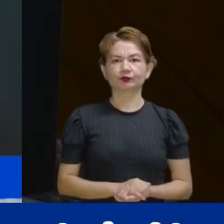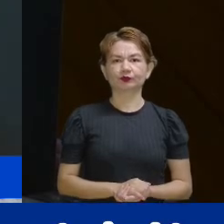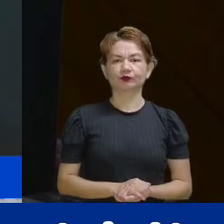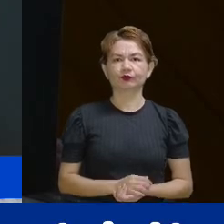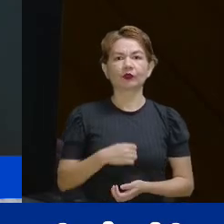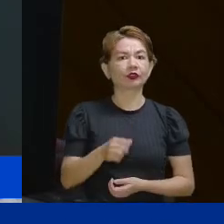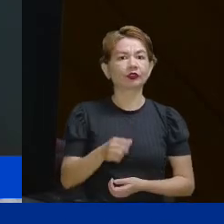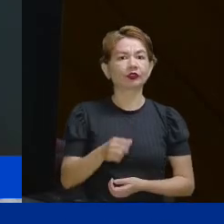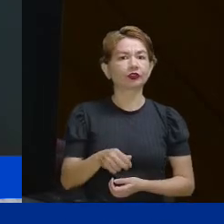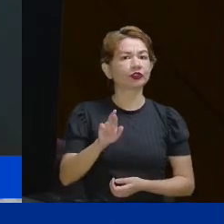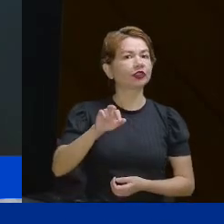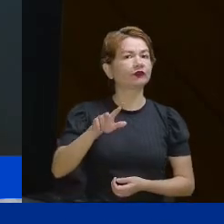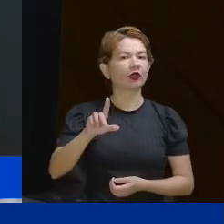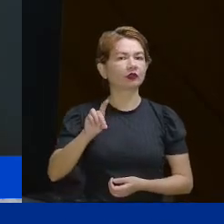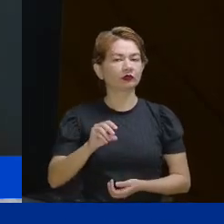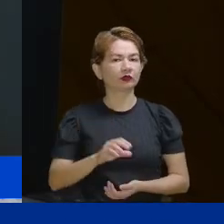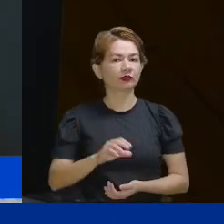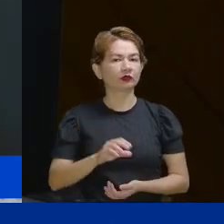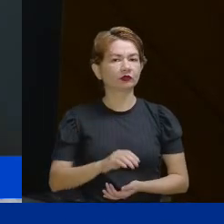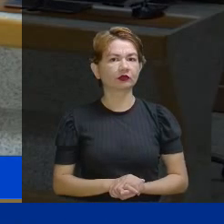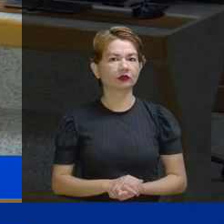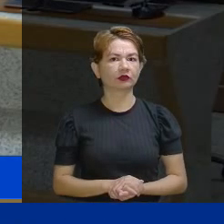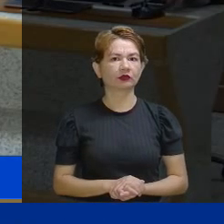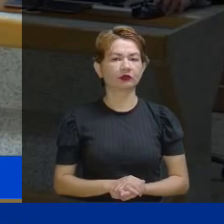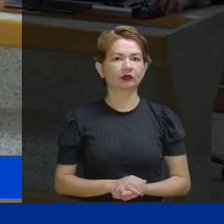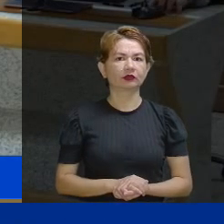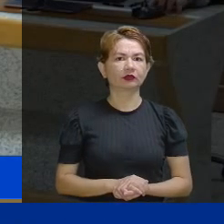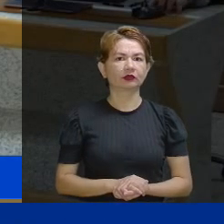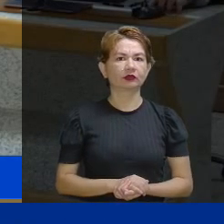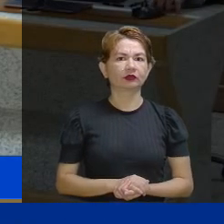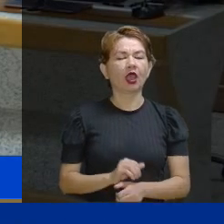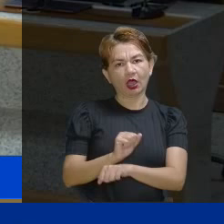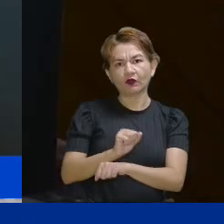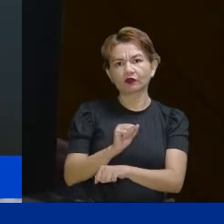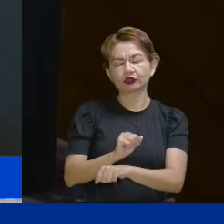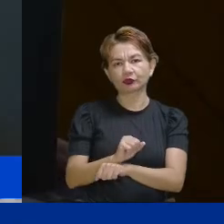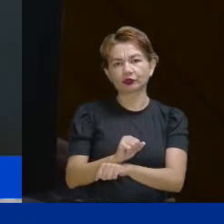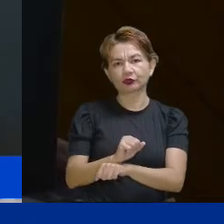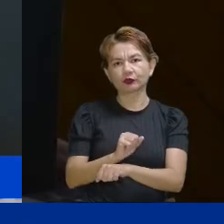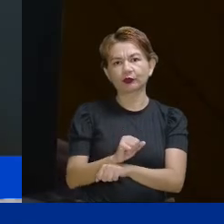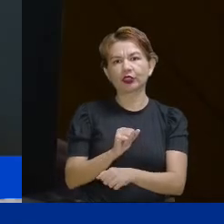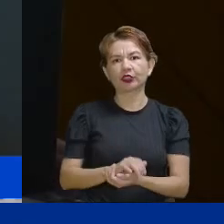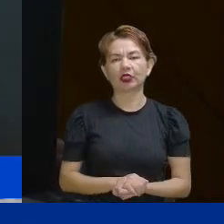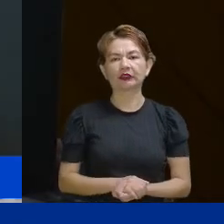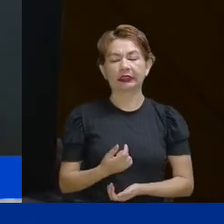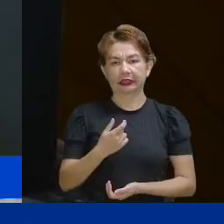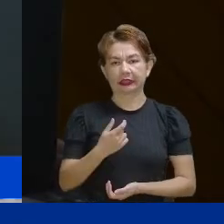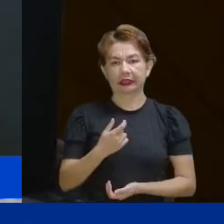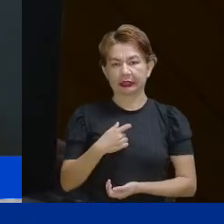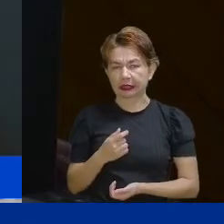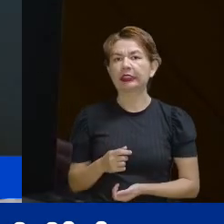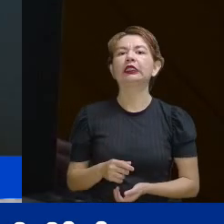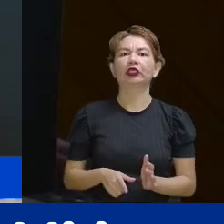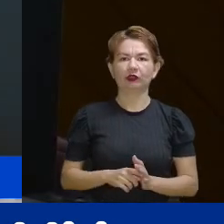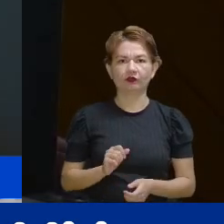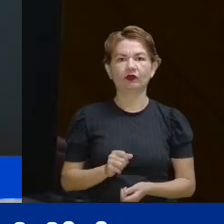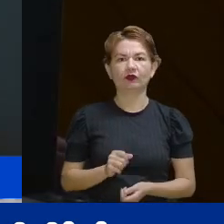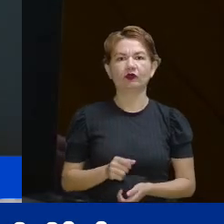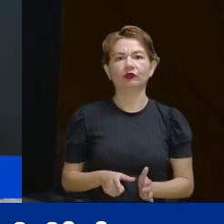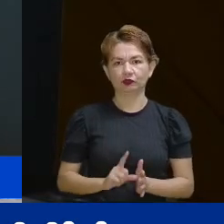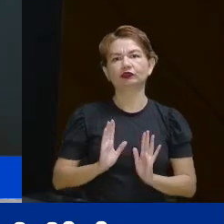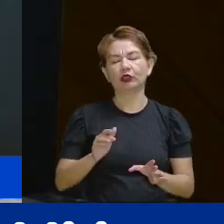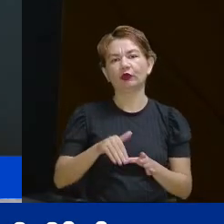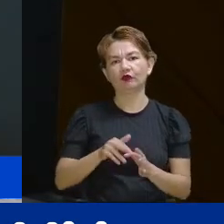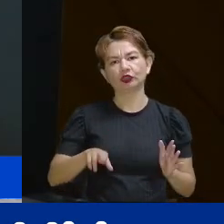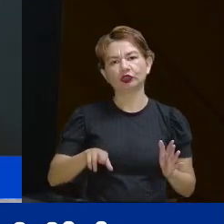Juiz Rivaldo Valente. Senhor presidente, eu vou aguardar o voto de vista. Eu também antecipo, acompanhando o relator, e proclamo